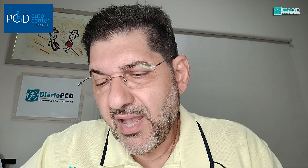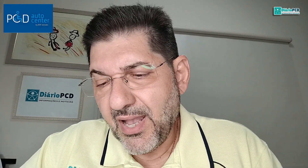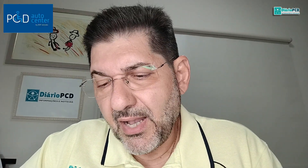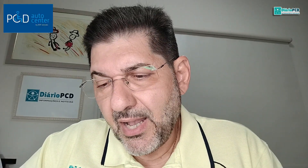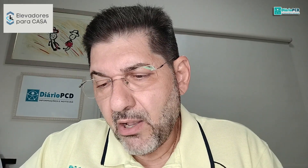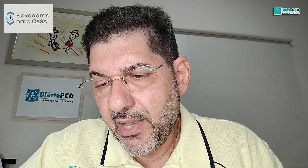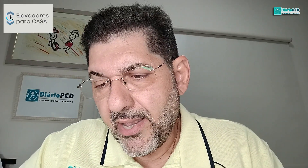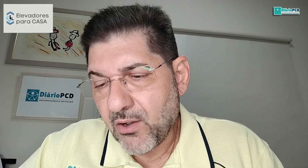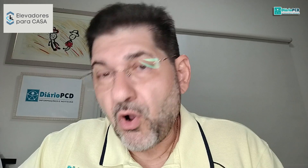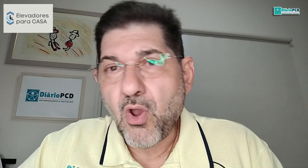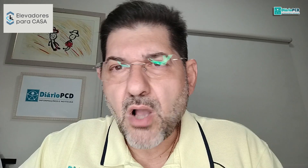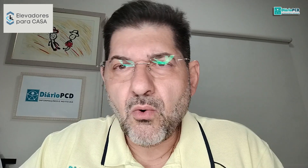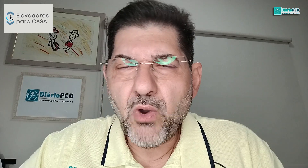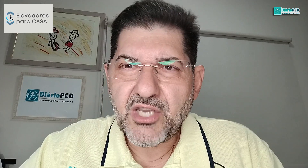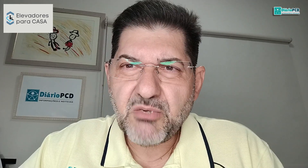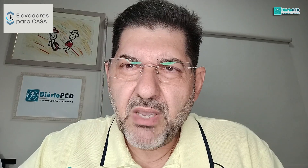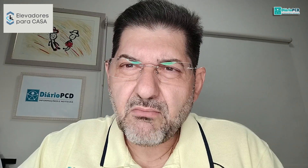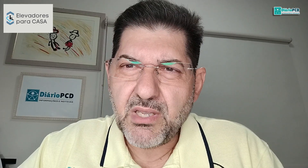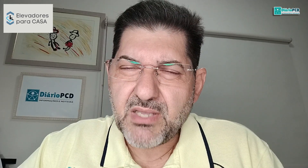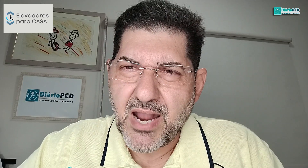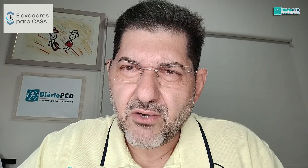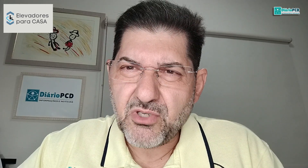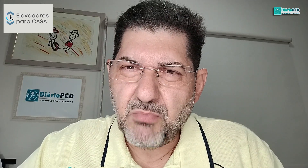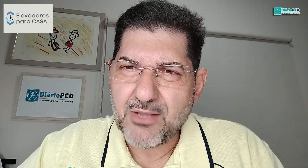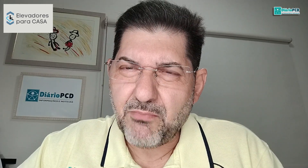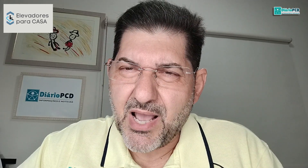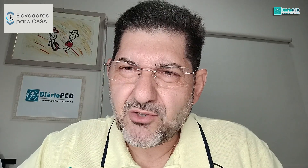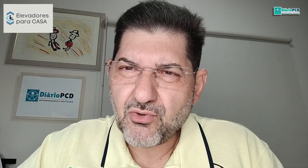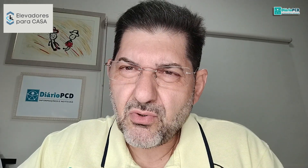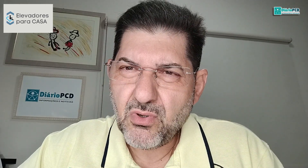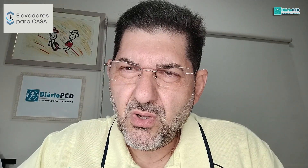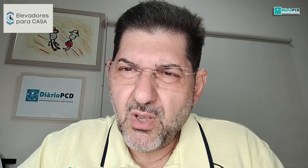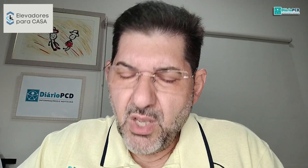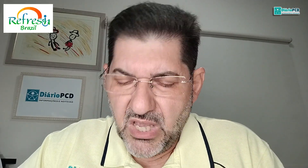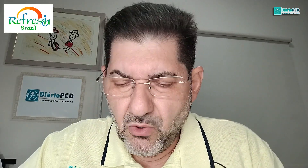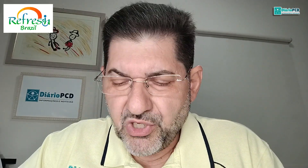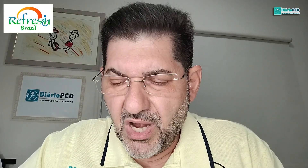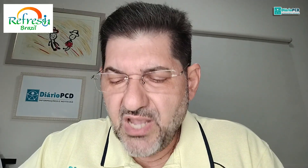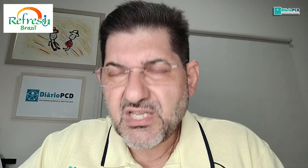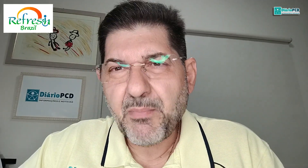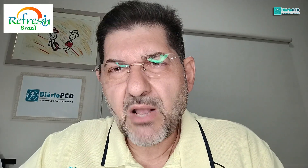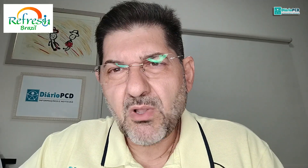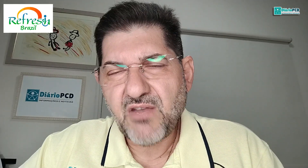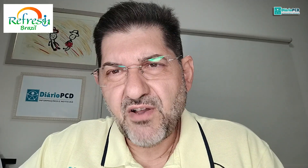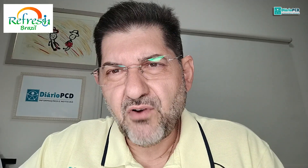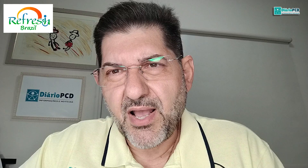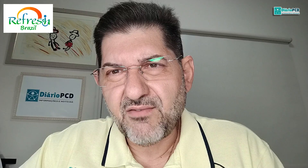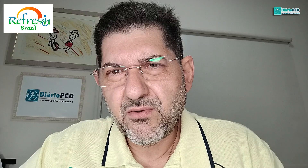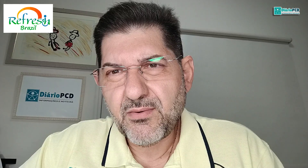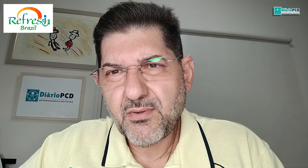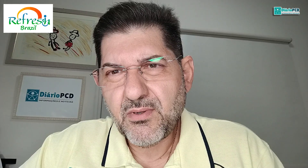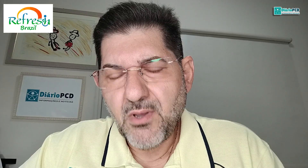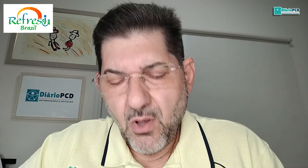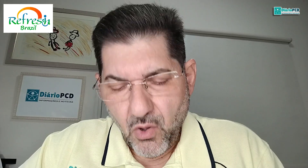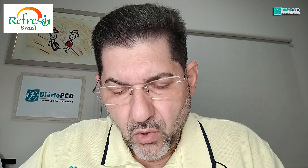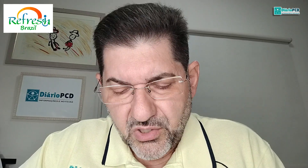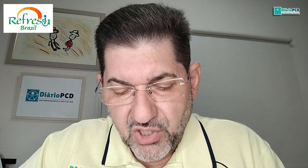pessoas colocam o regimento interno debaixo do braço e utiliza para quando é